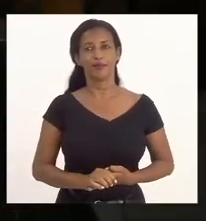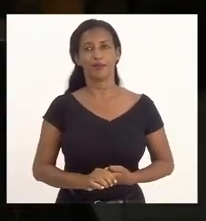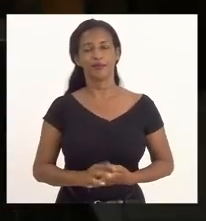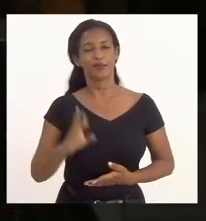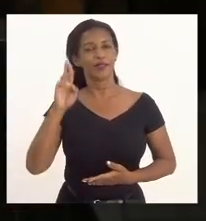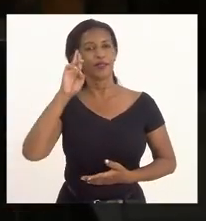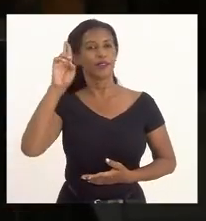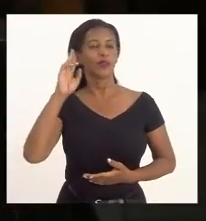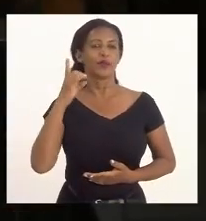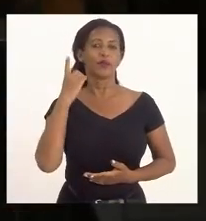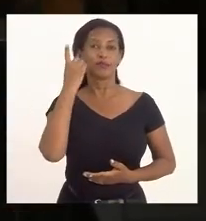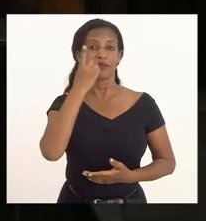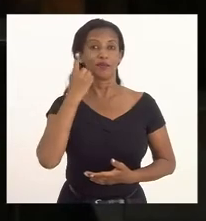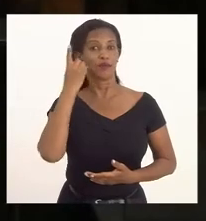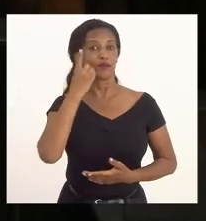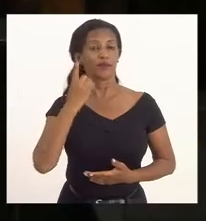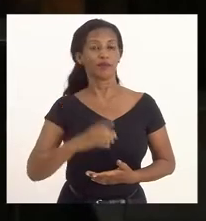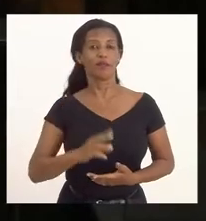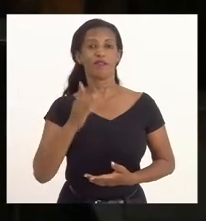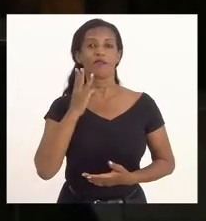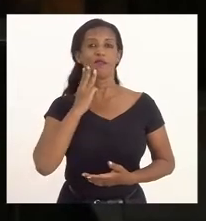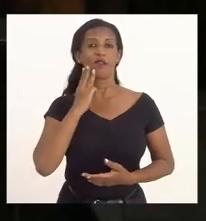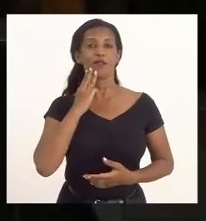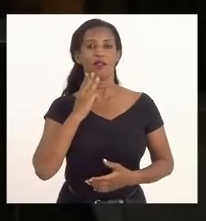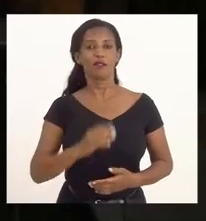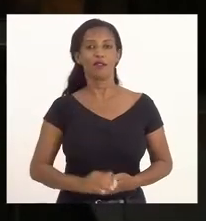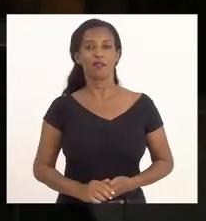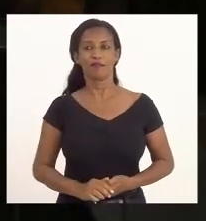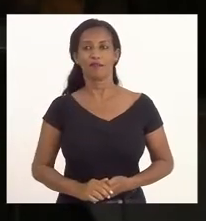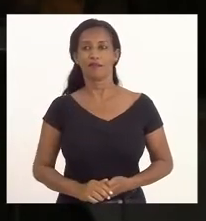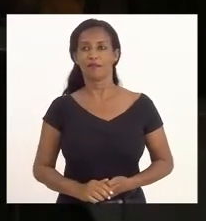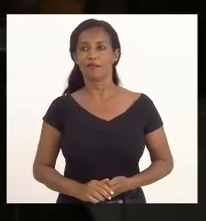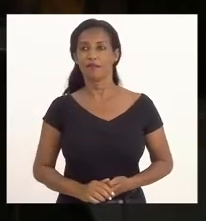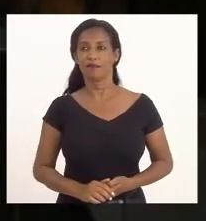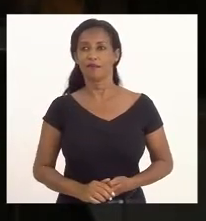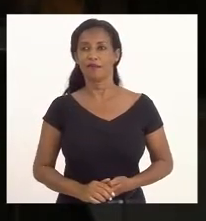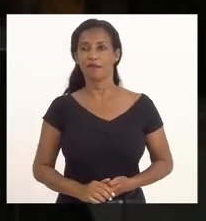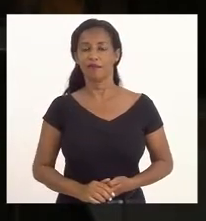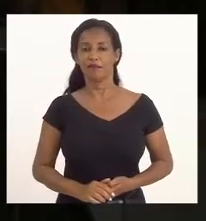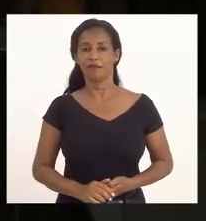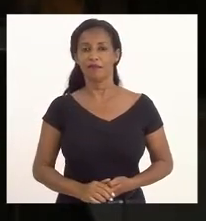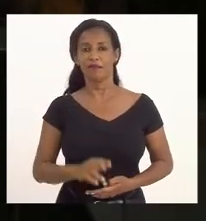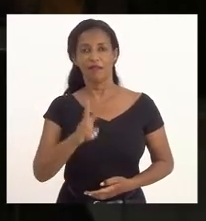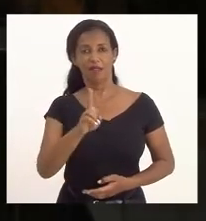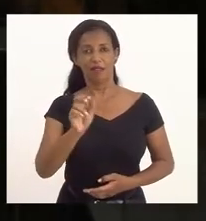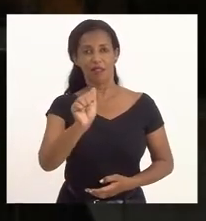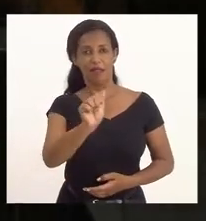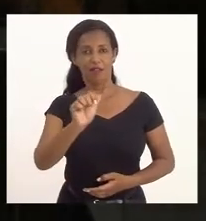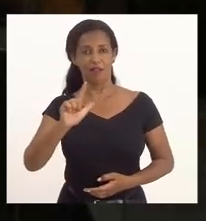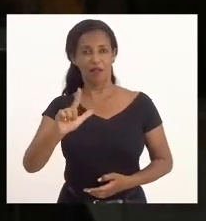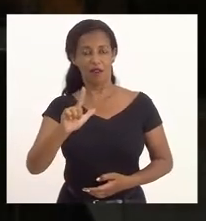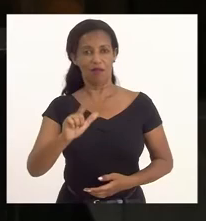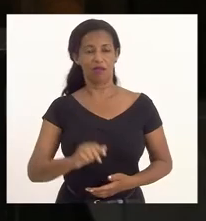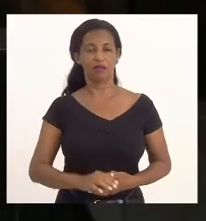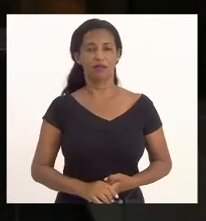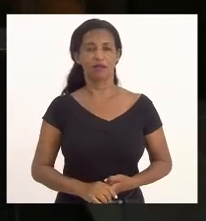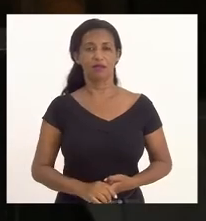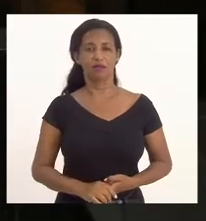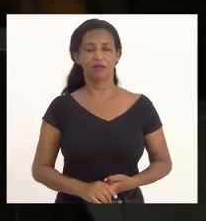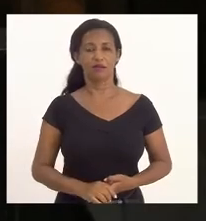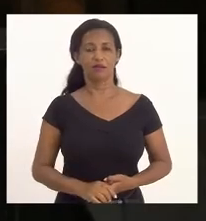senhores deputados Valdeque Carneiro, Valda Ceasa